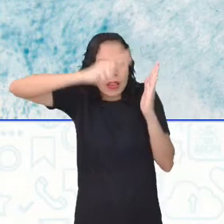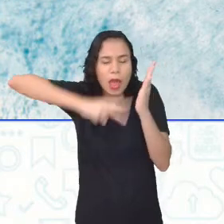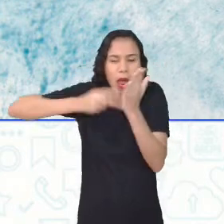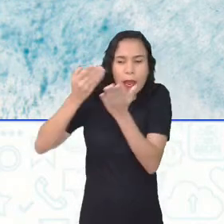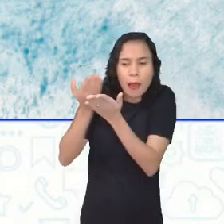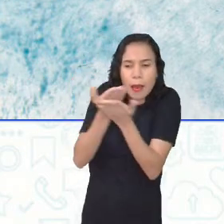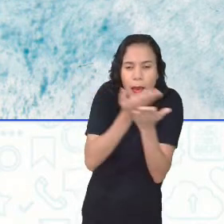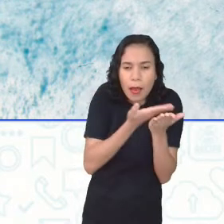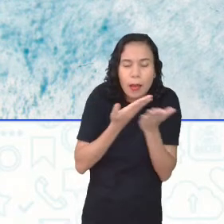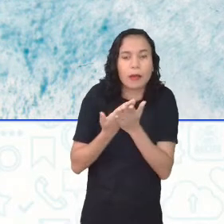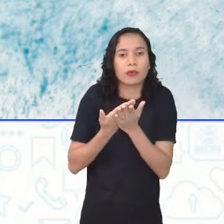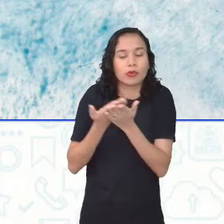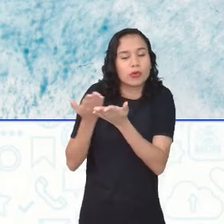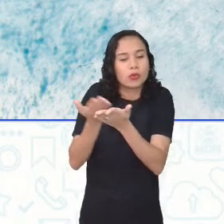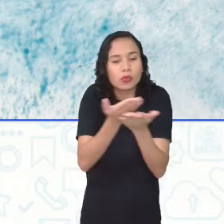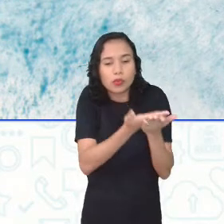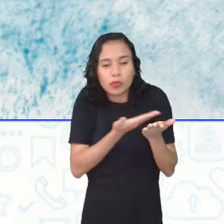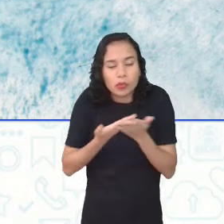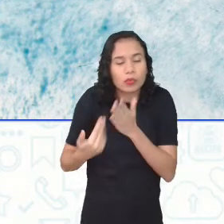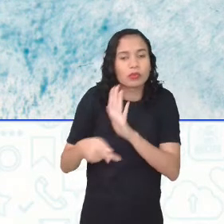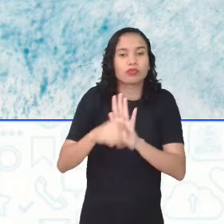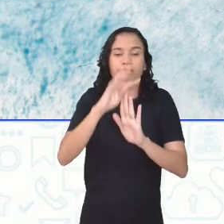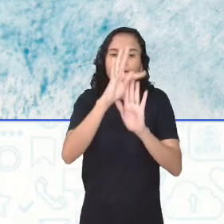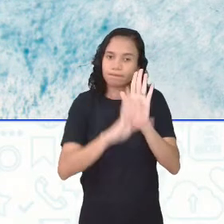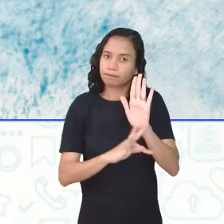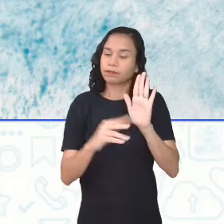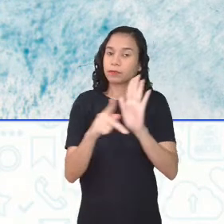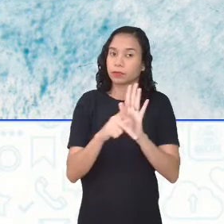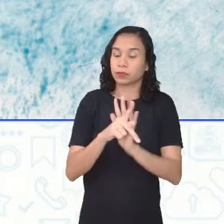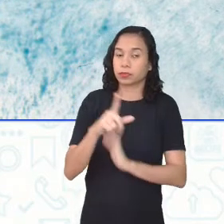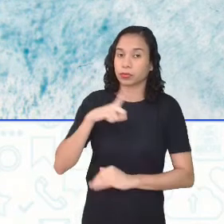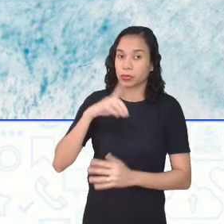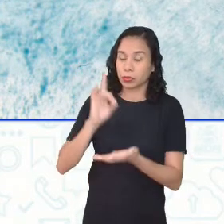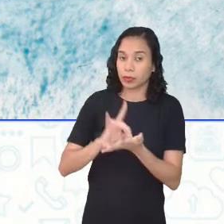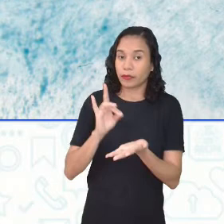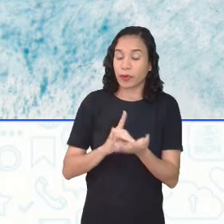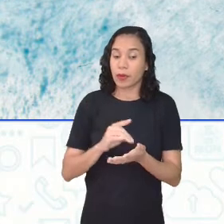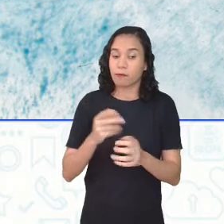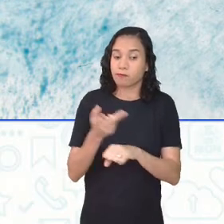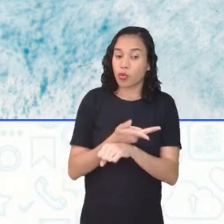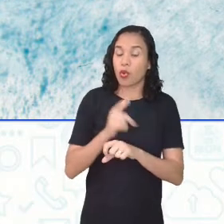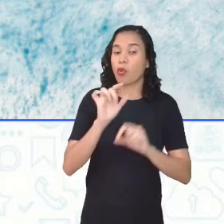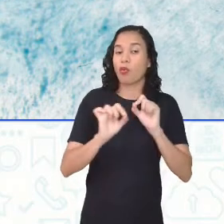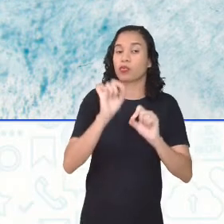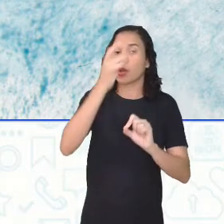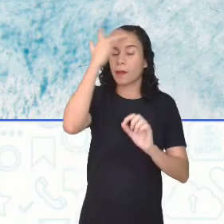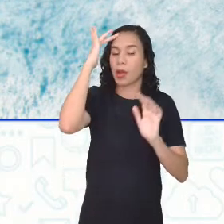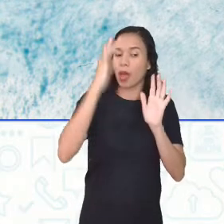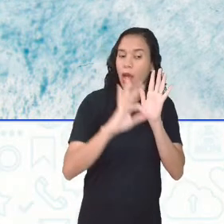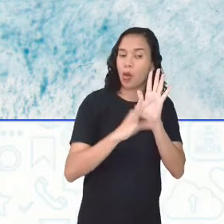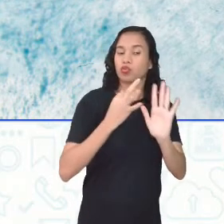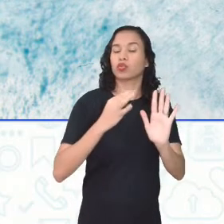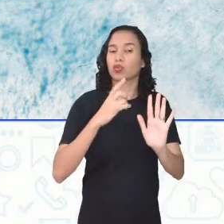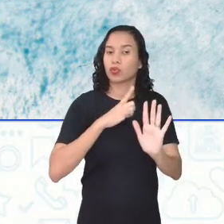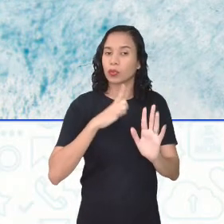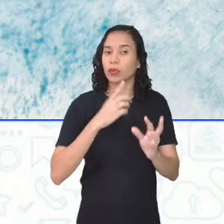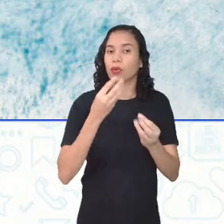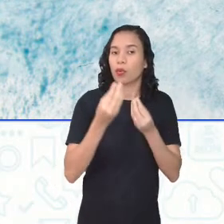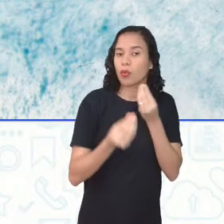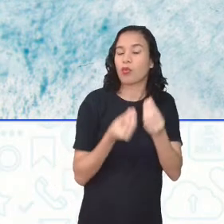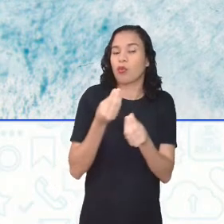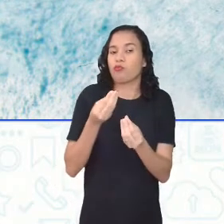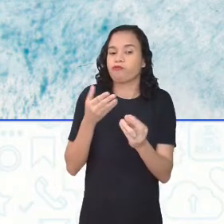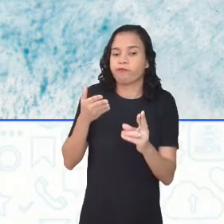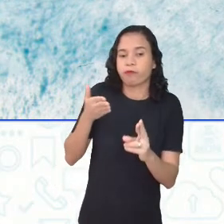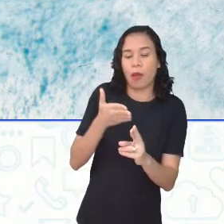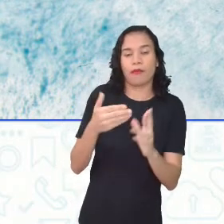né? A gente faz um estudo do texto e vai atrás do que o autor tinha de